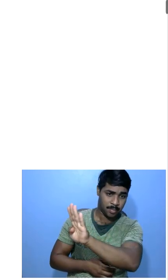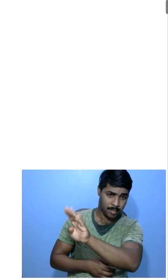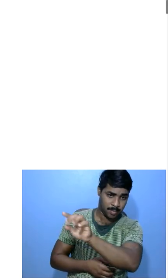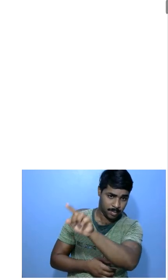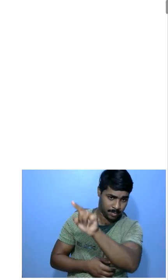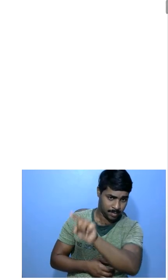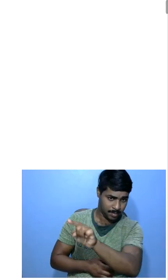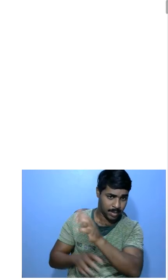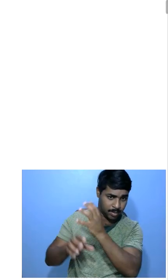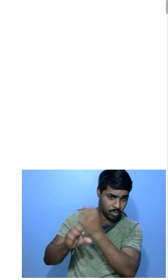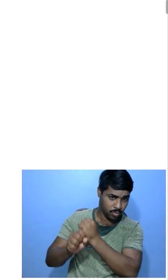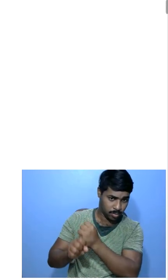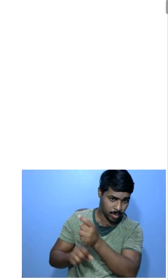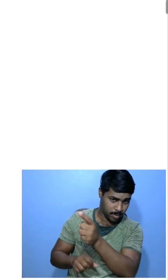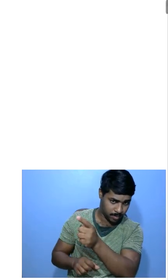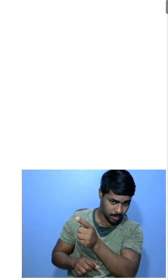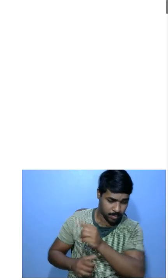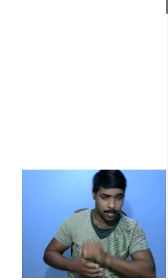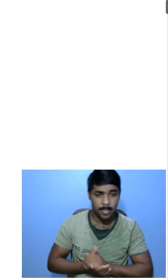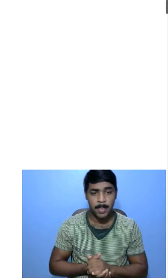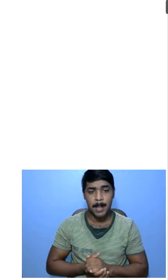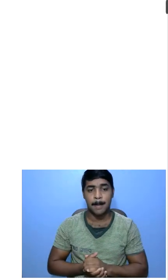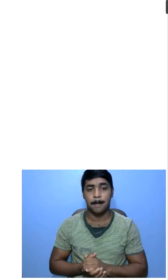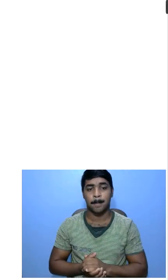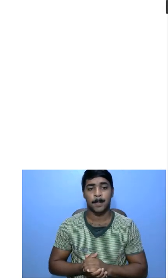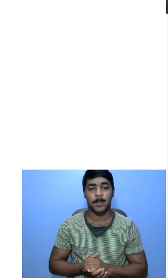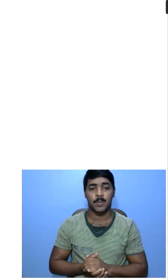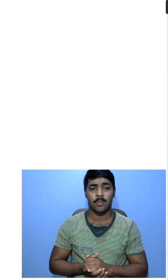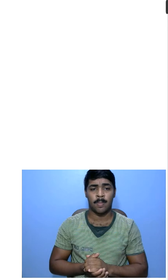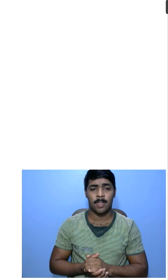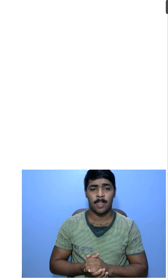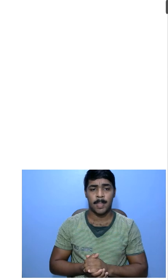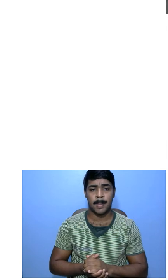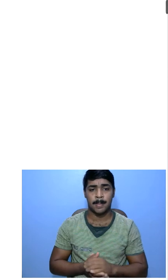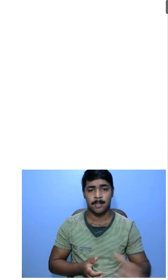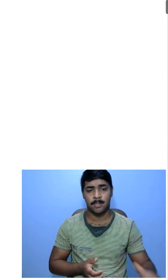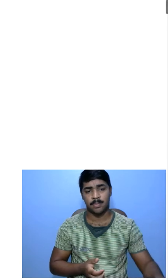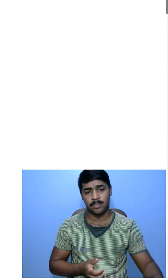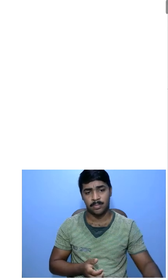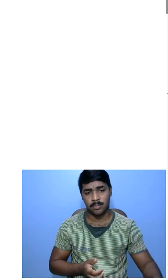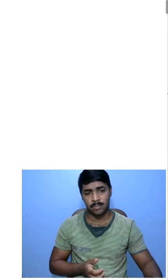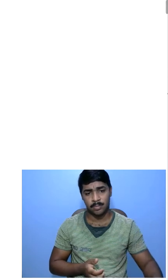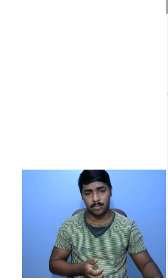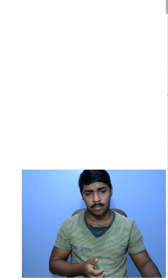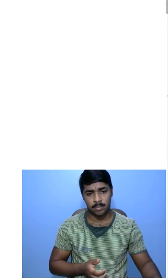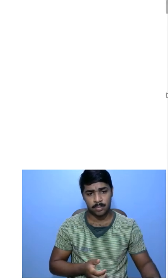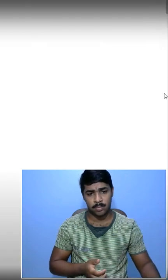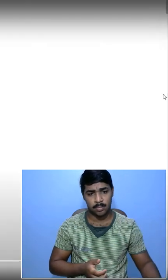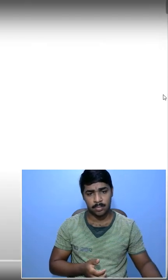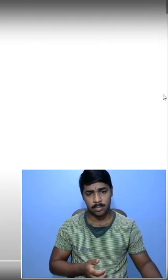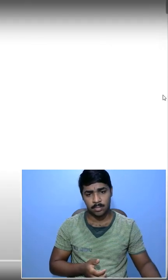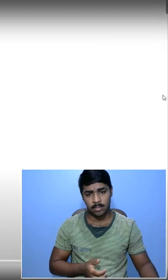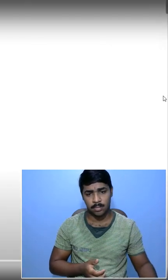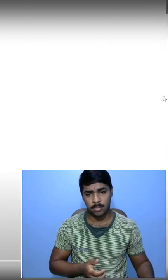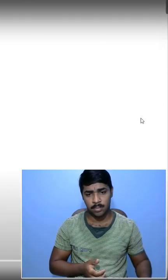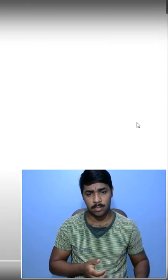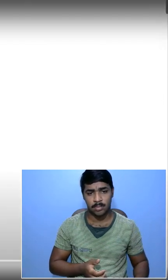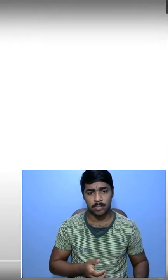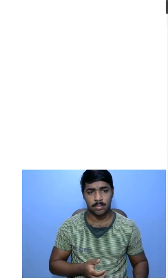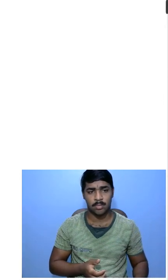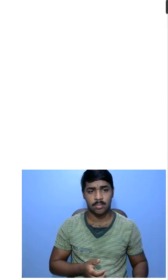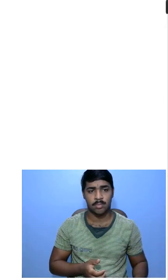5 e o b de 2 vezes o módulo de menos 5 mais aí,